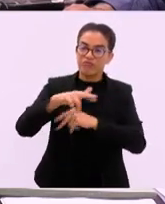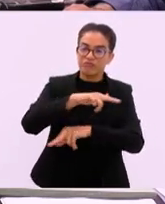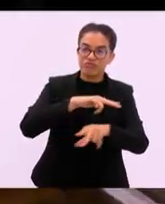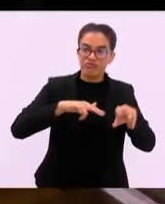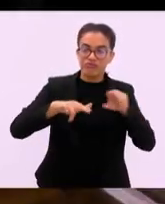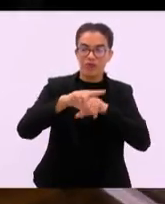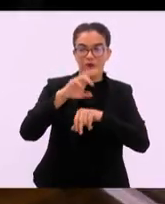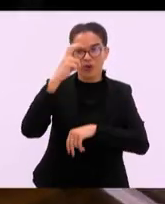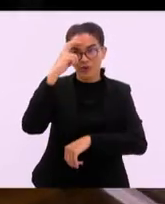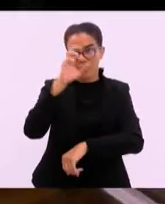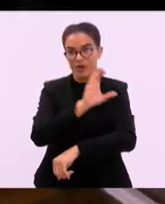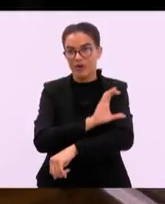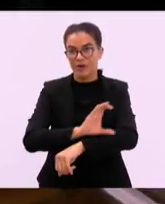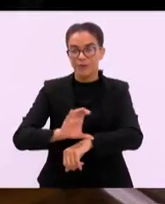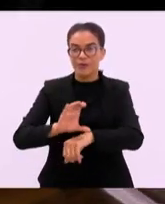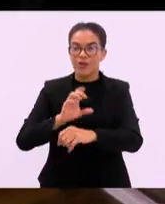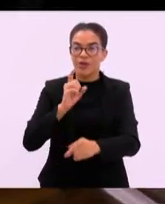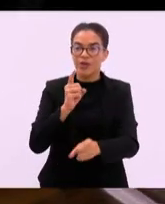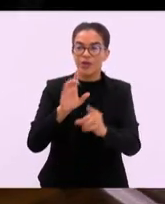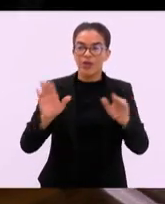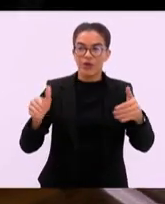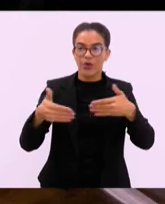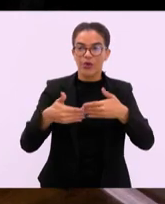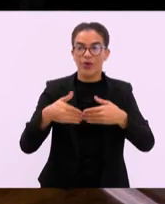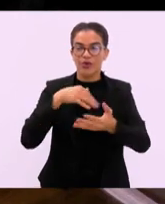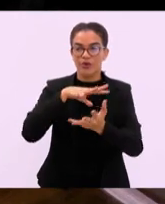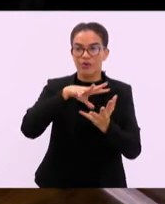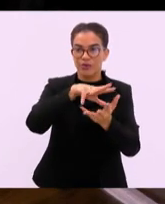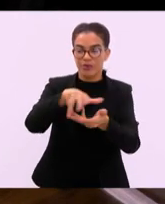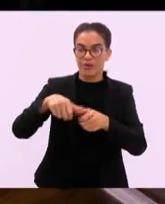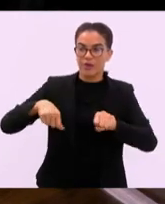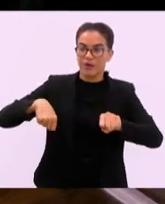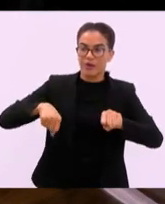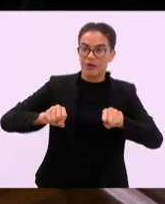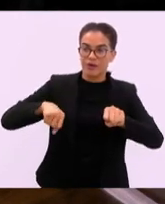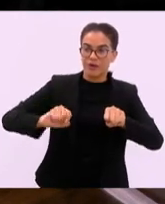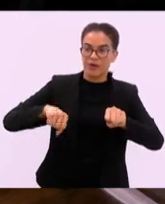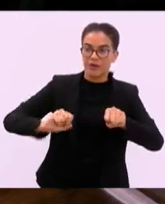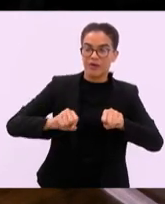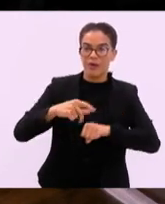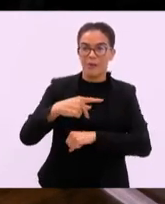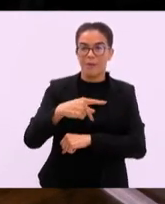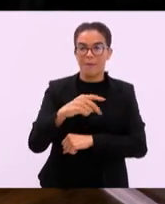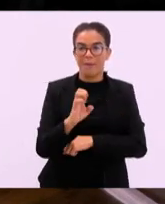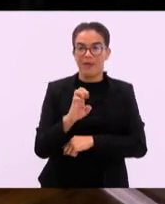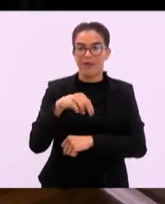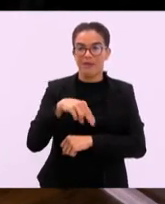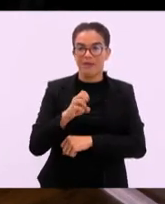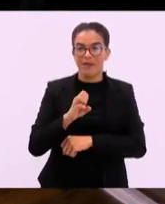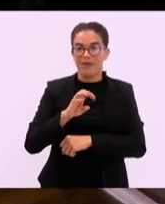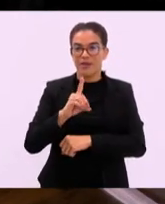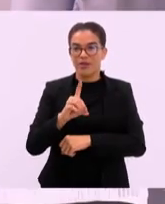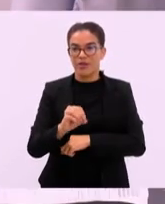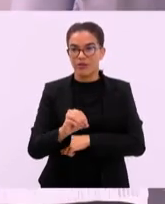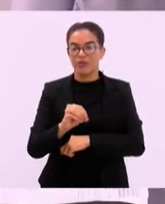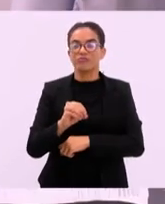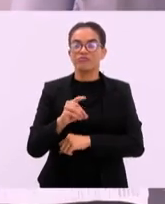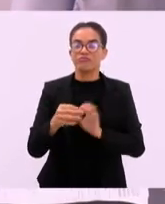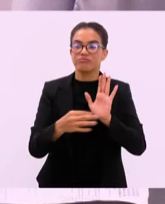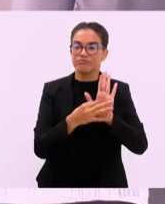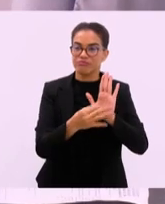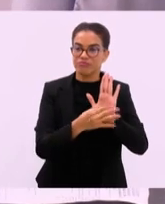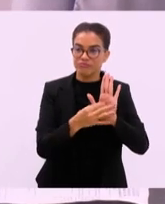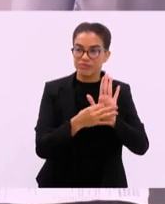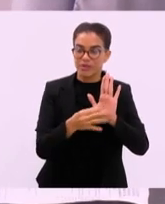turístico denominado Encontro Internacional de Motociclistas de Penedo e dá outras providências. Do parecer...